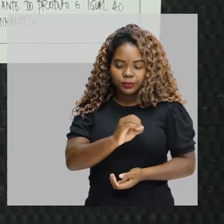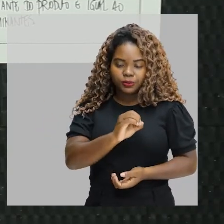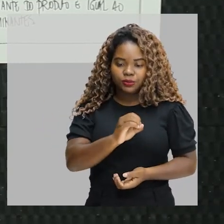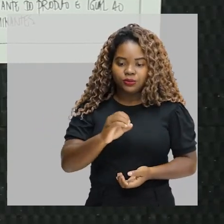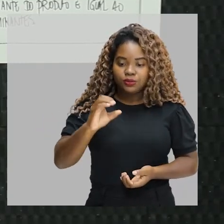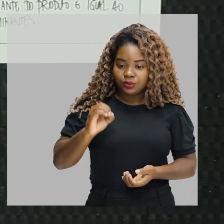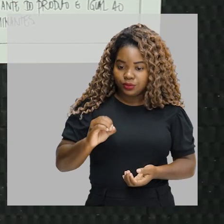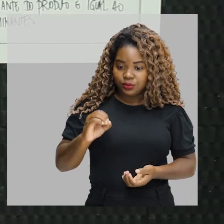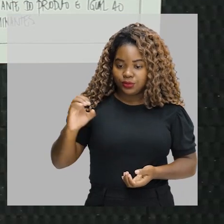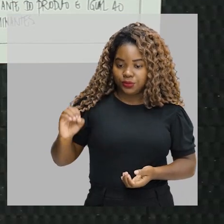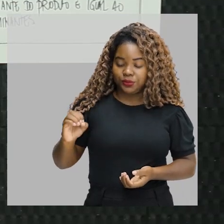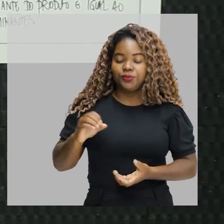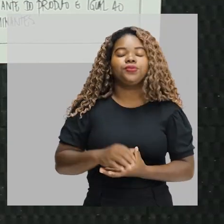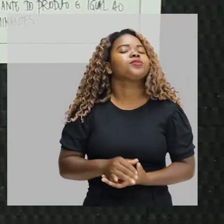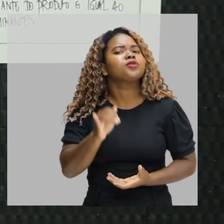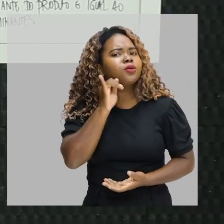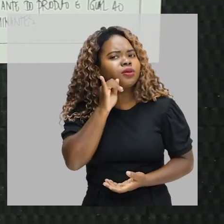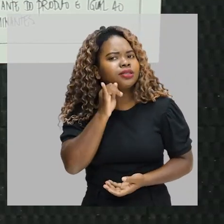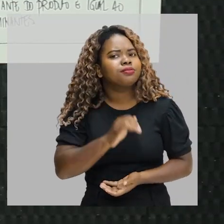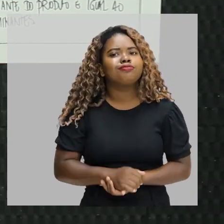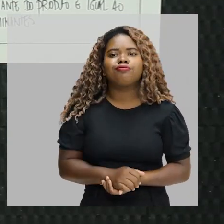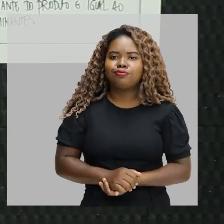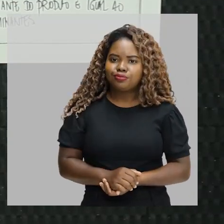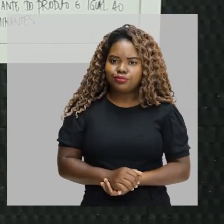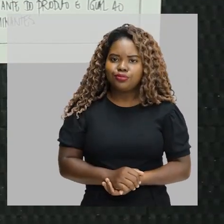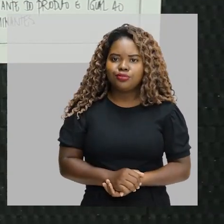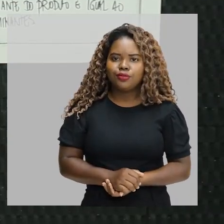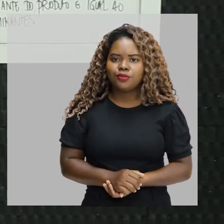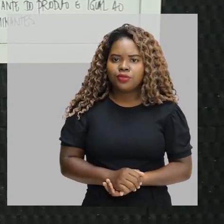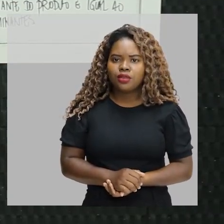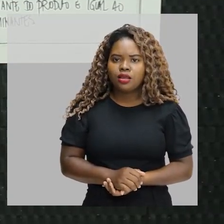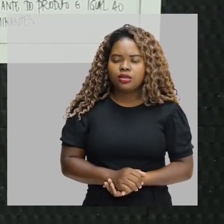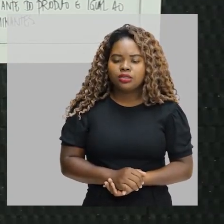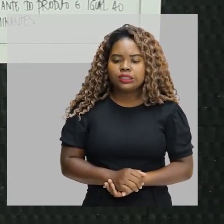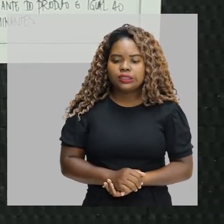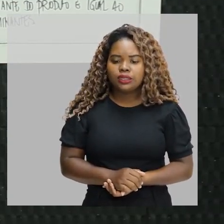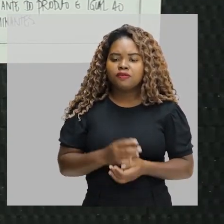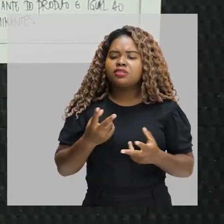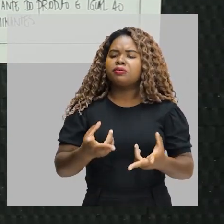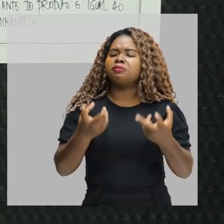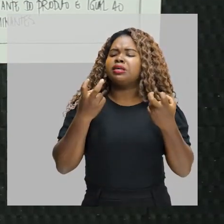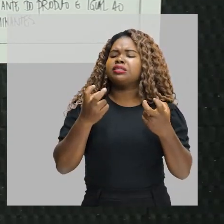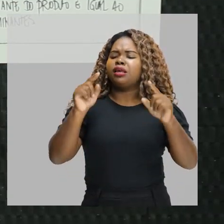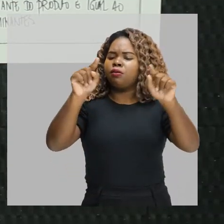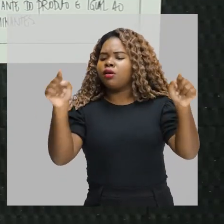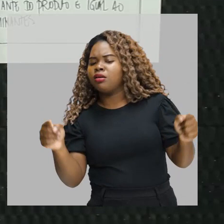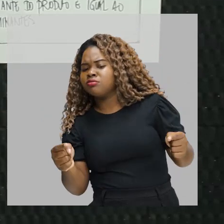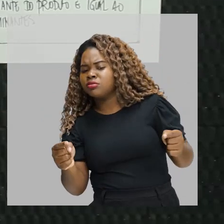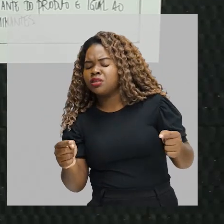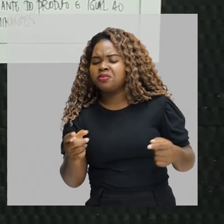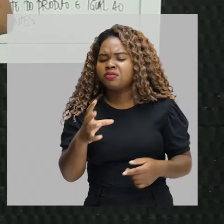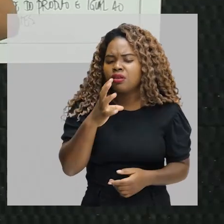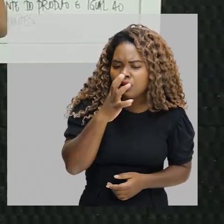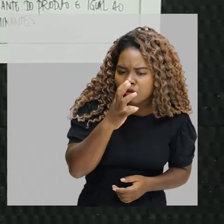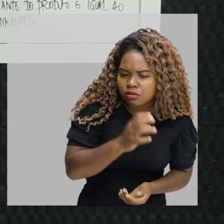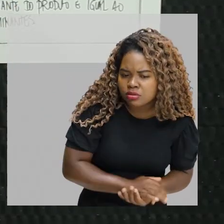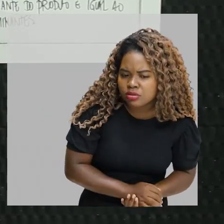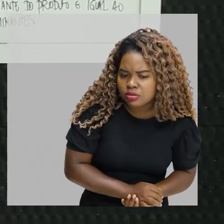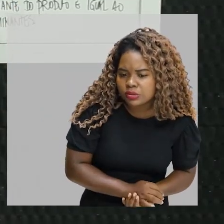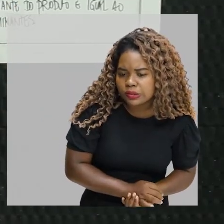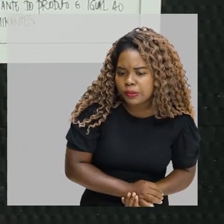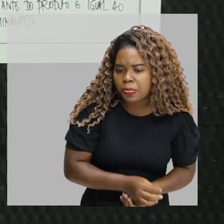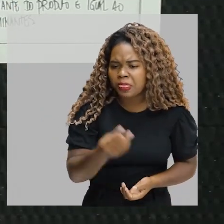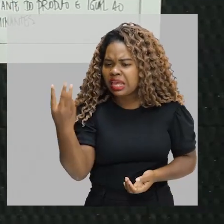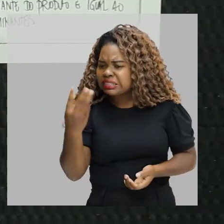0, 0 e 0. Tá? Então, você está diante dessa matriz. Aí você observou, olha, possui